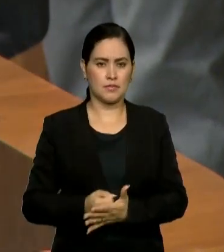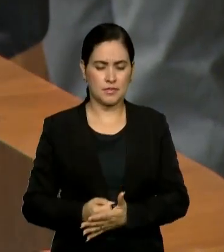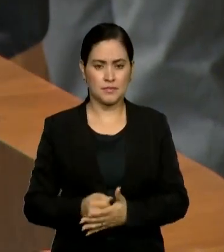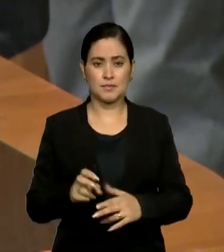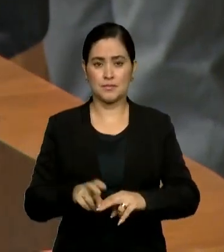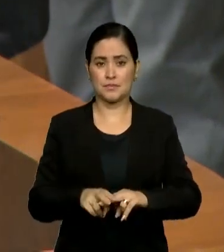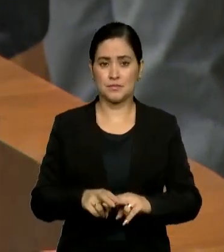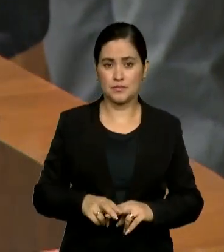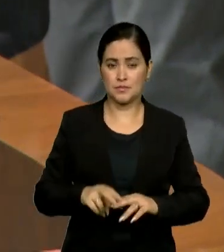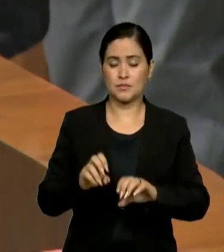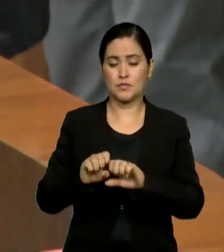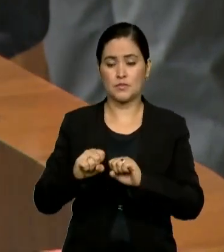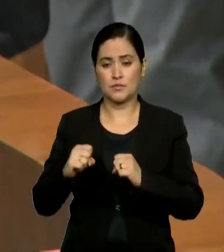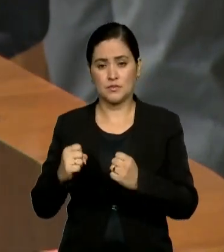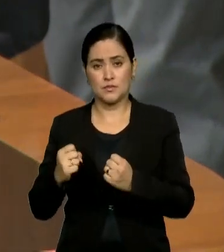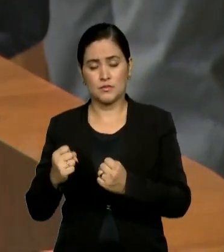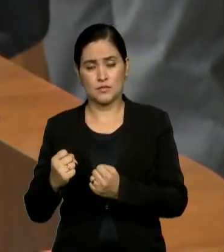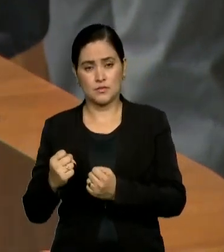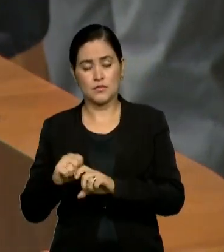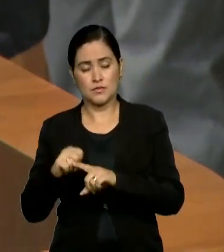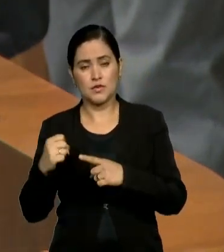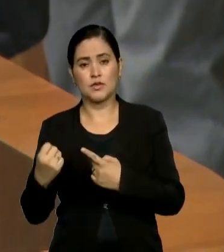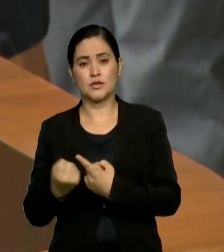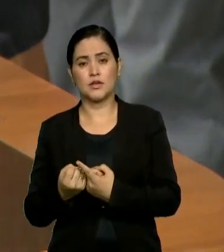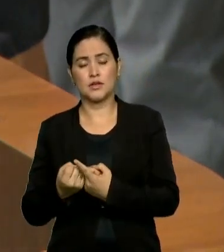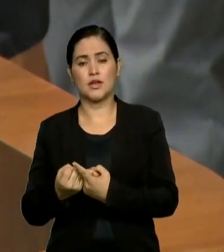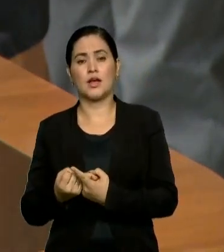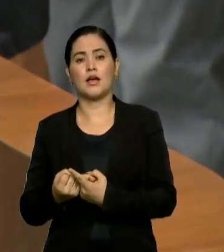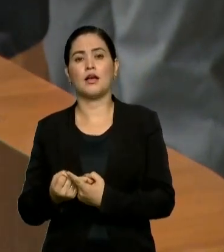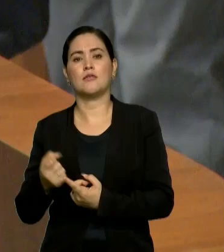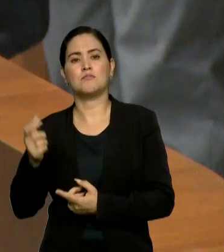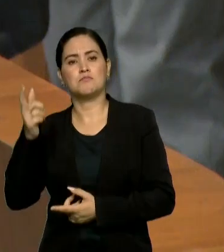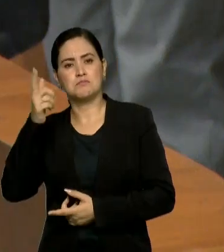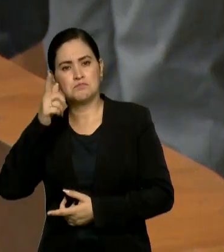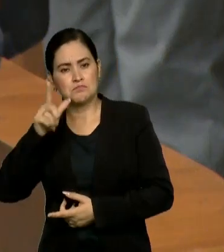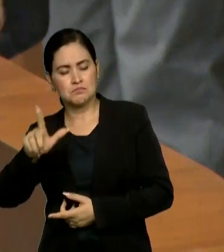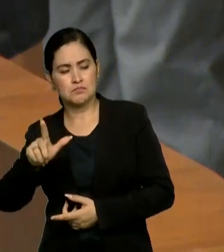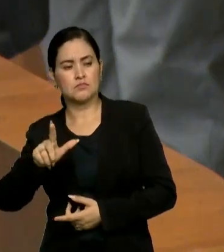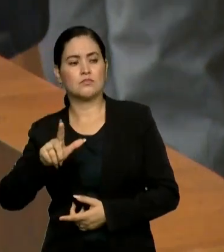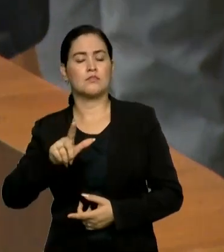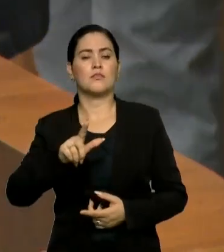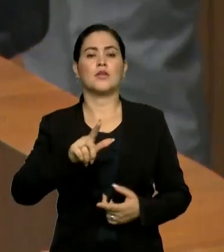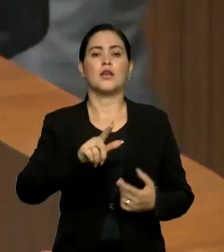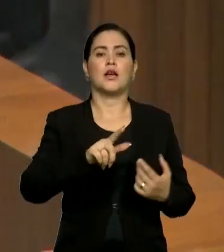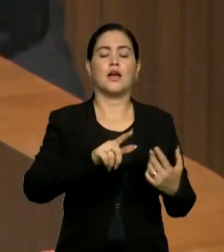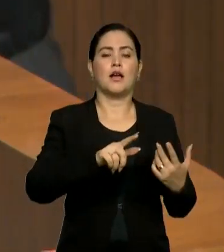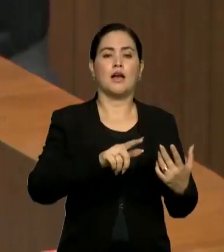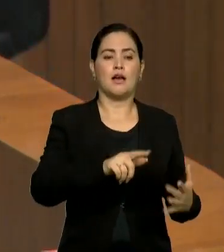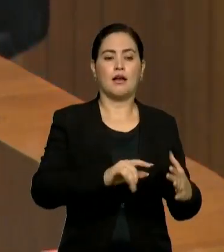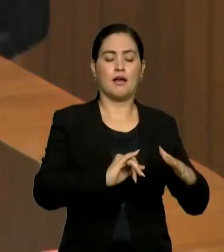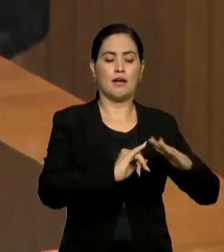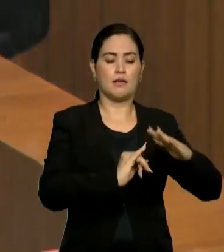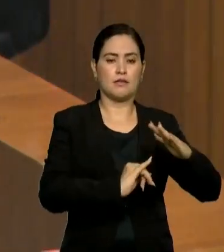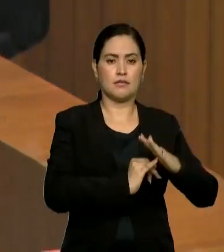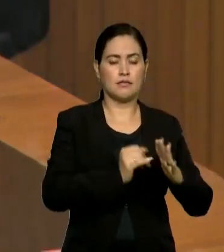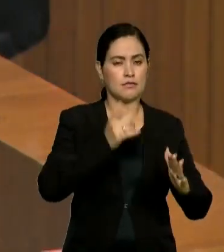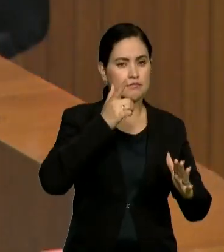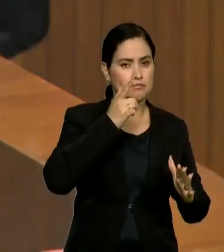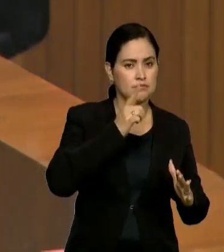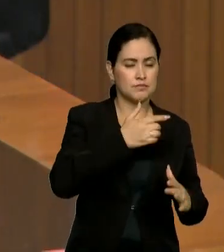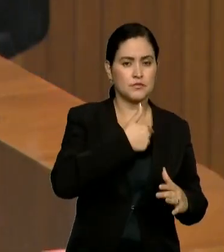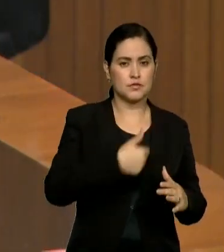ganha a sociedade no geral, ganha o consumidor e ganha e faz um gol de placa com o governo do Estado com mais